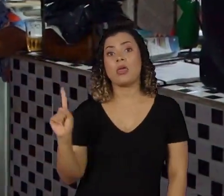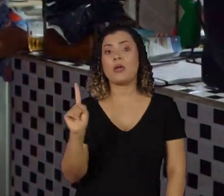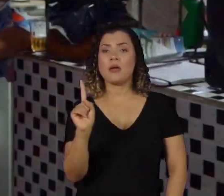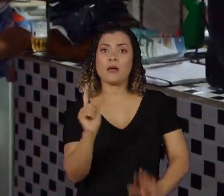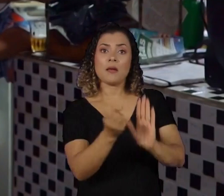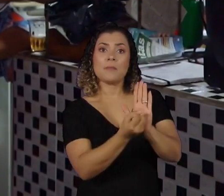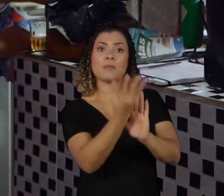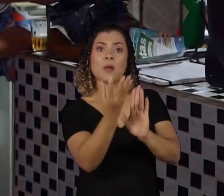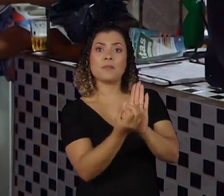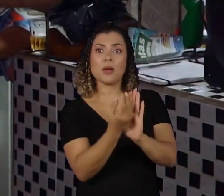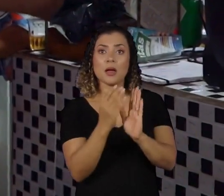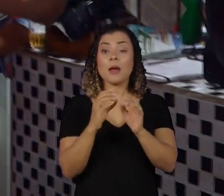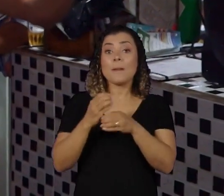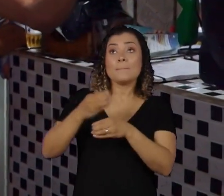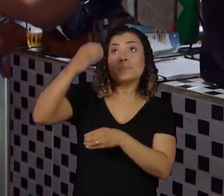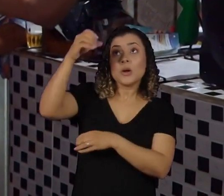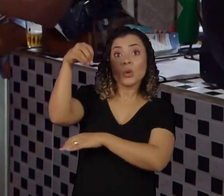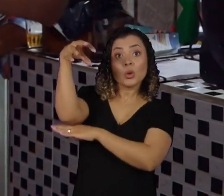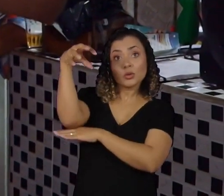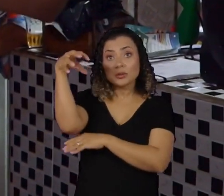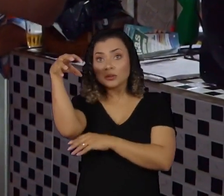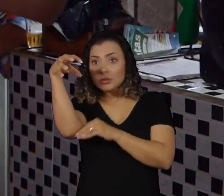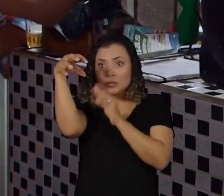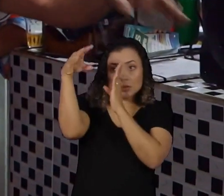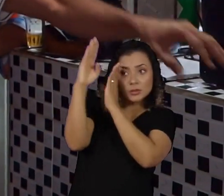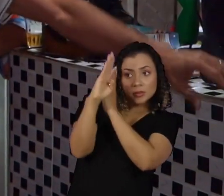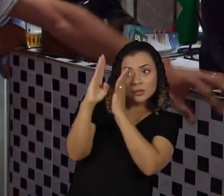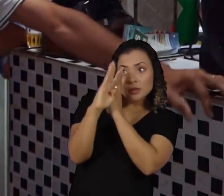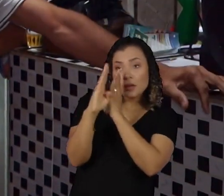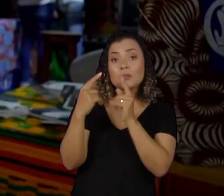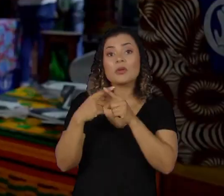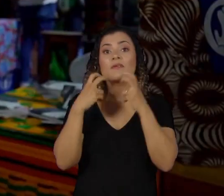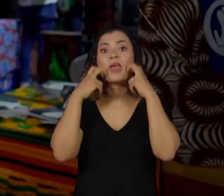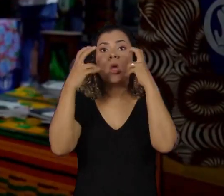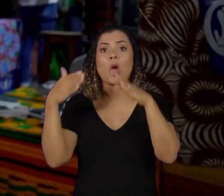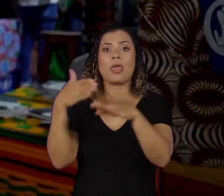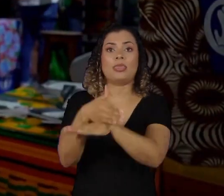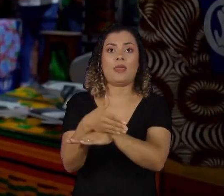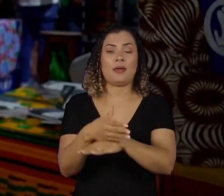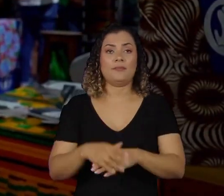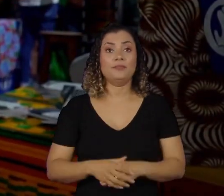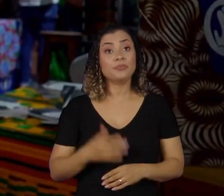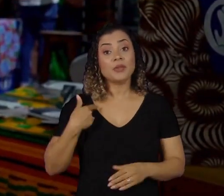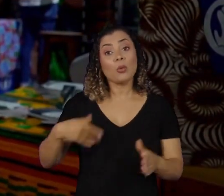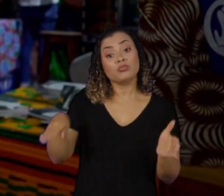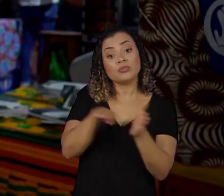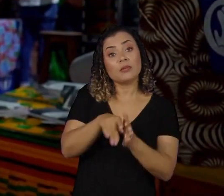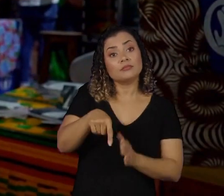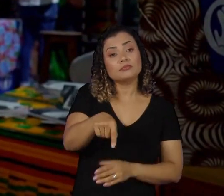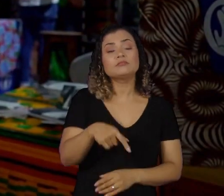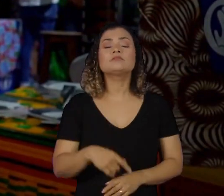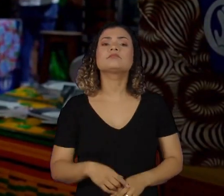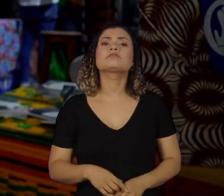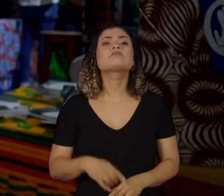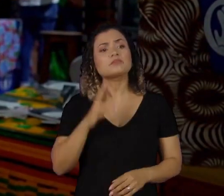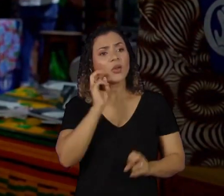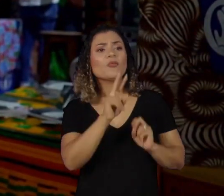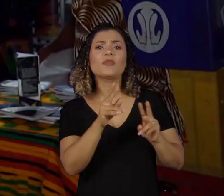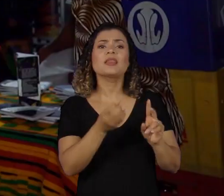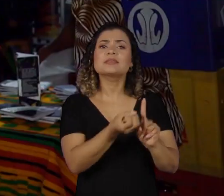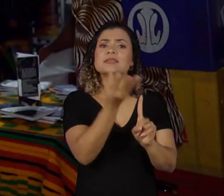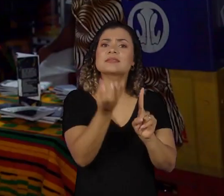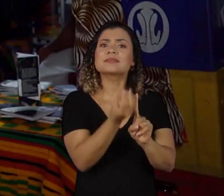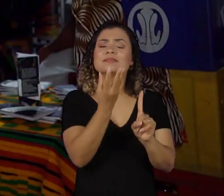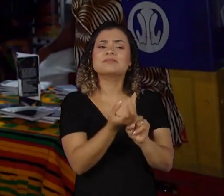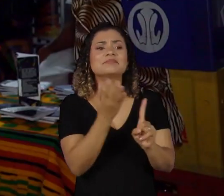sarau de trás do poste, porque tinha vergonha de entrar. Um dia eu cheguei aqui no Bar do Santista, e vi que estava rolando o sarau.